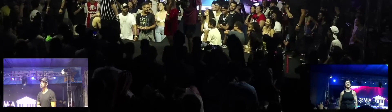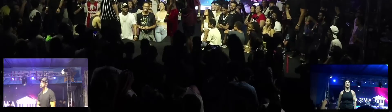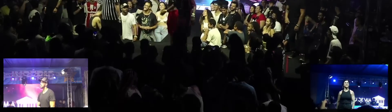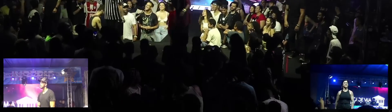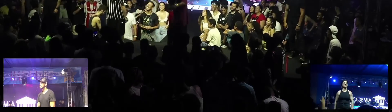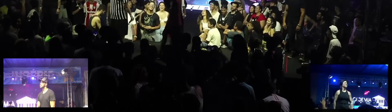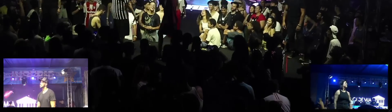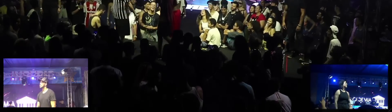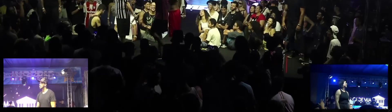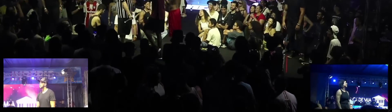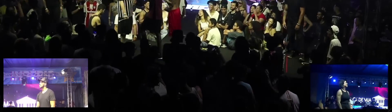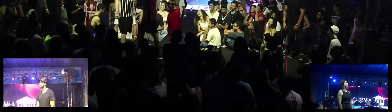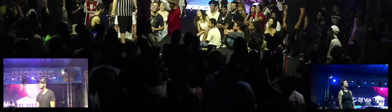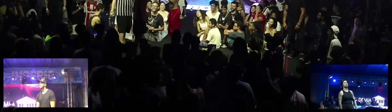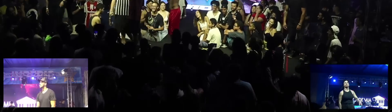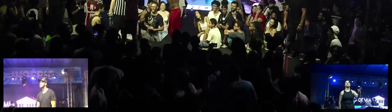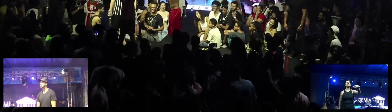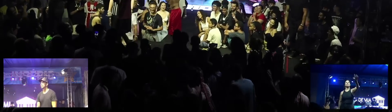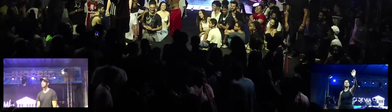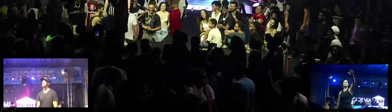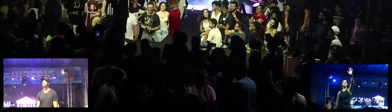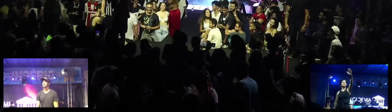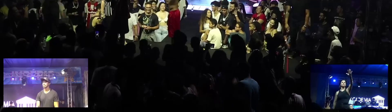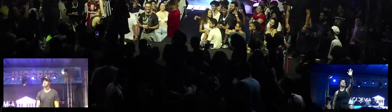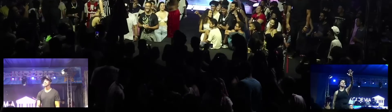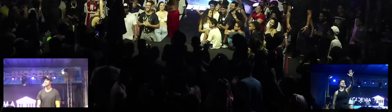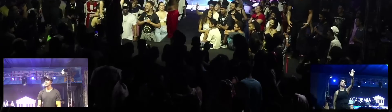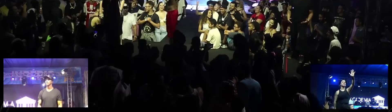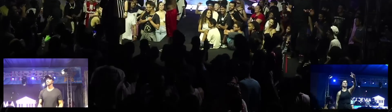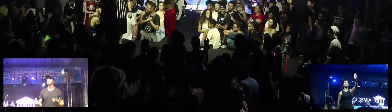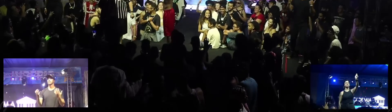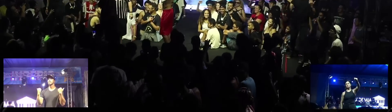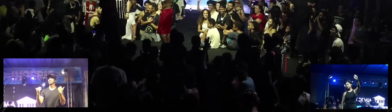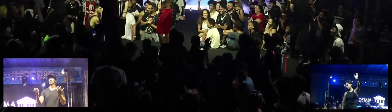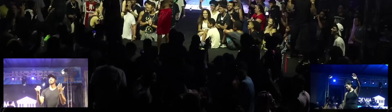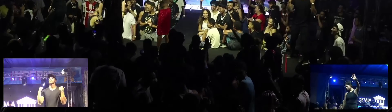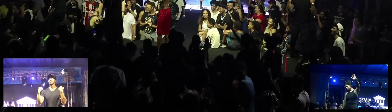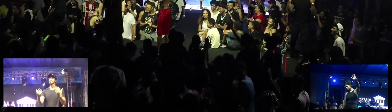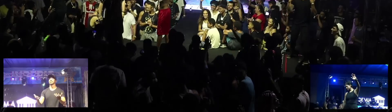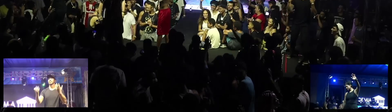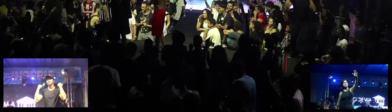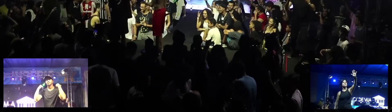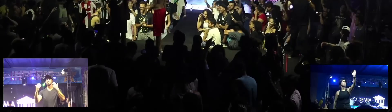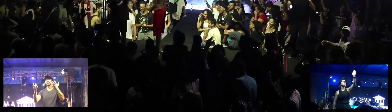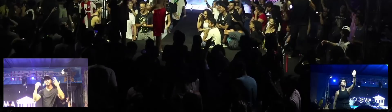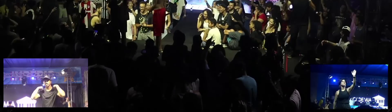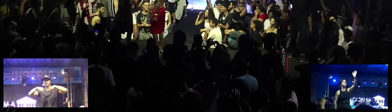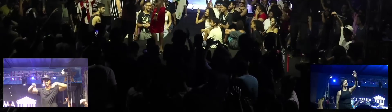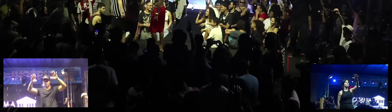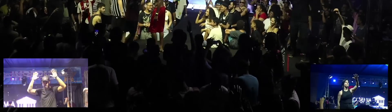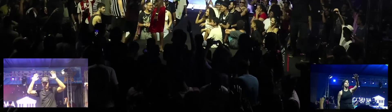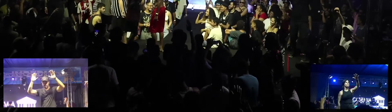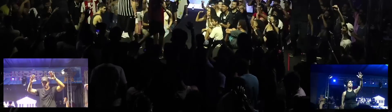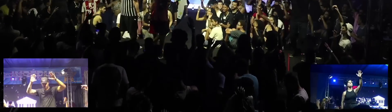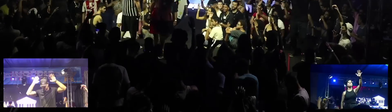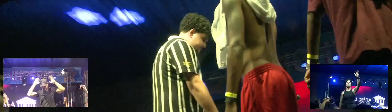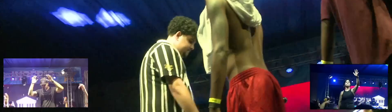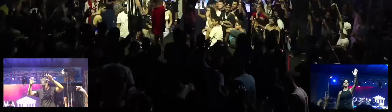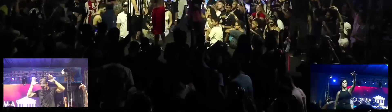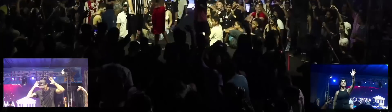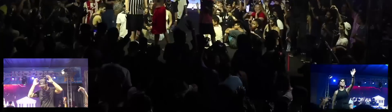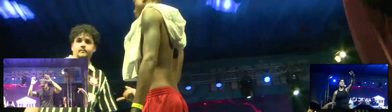Racionais é foda Bota a mão pra cima Bota a mão Racionais Vamos pra cima geral Vamos pra cima geral